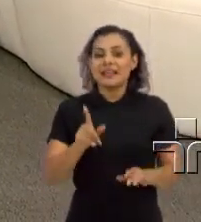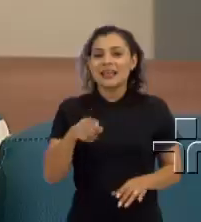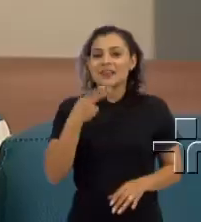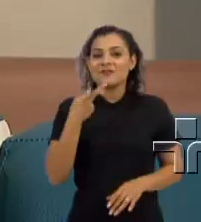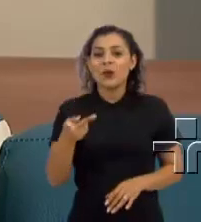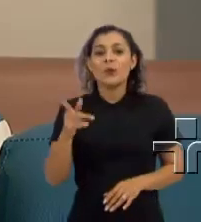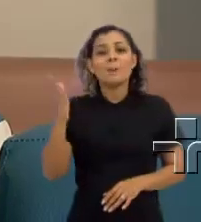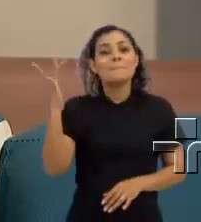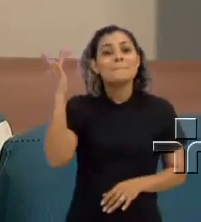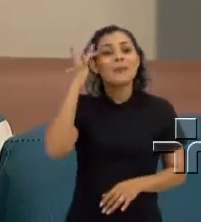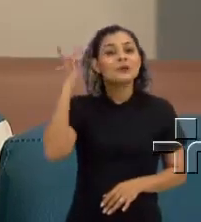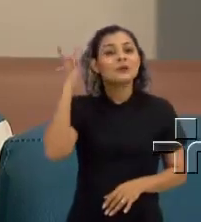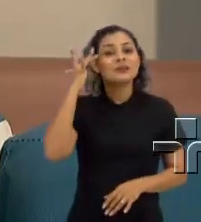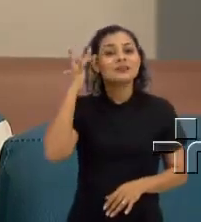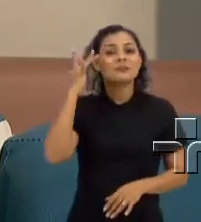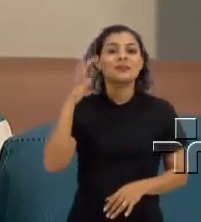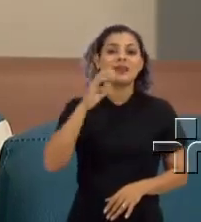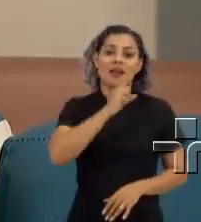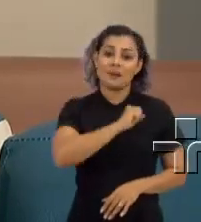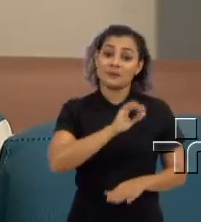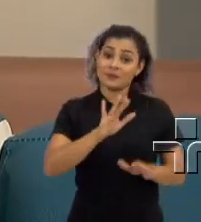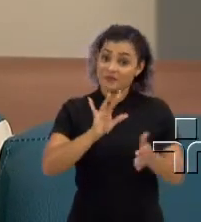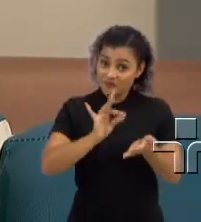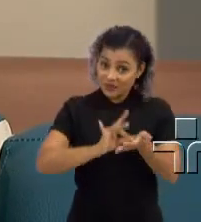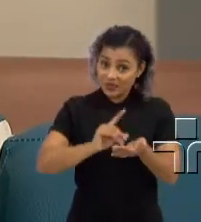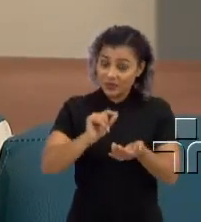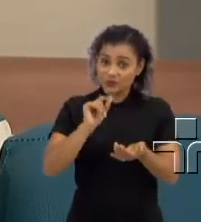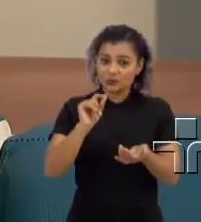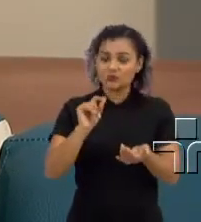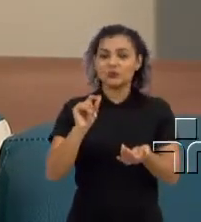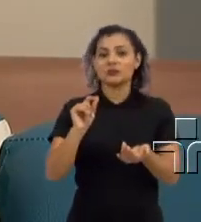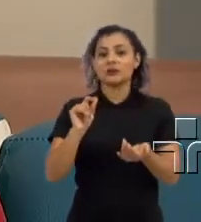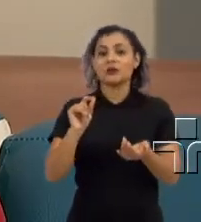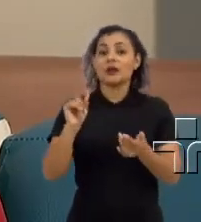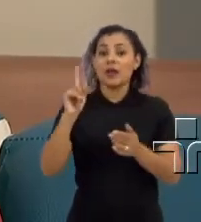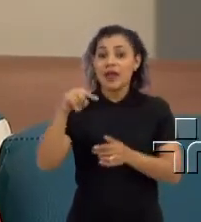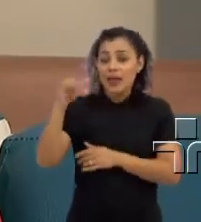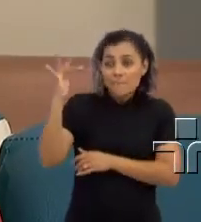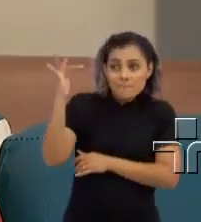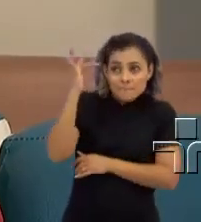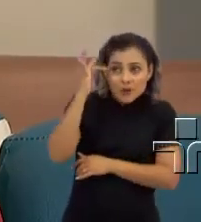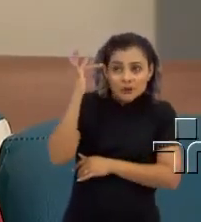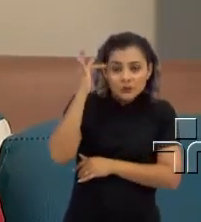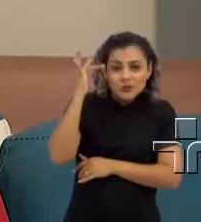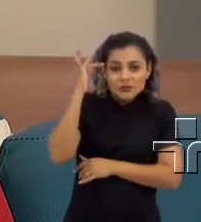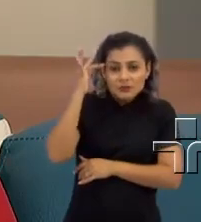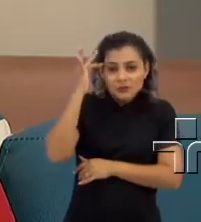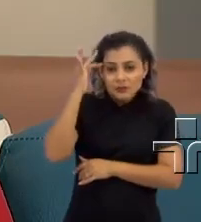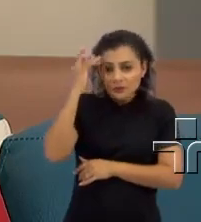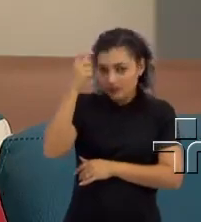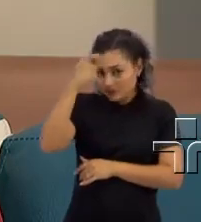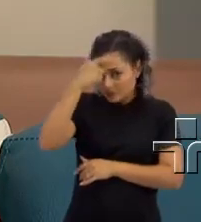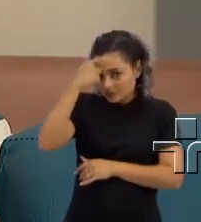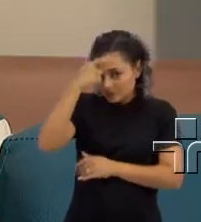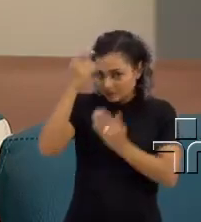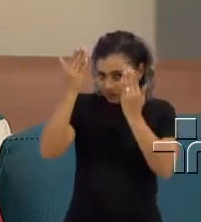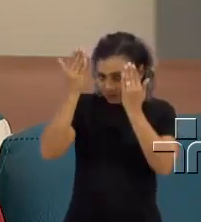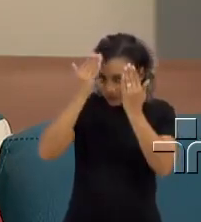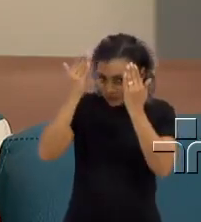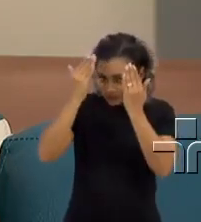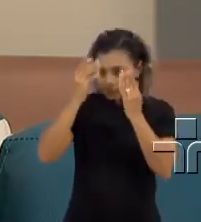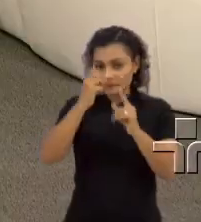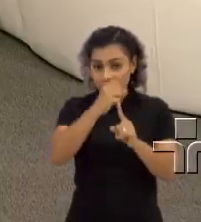um amadurecimento, né? Uhum. Na realidade, a parte de amadurecimento psicológico